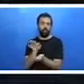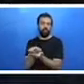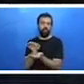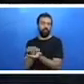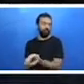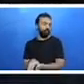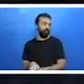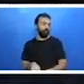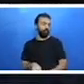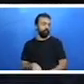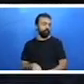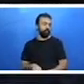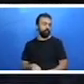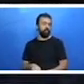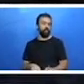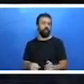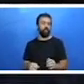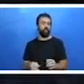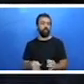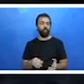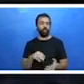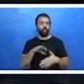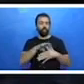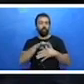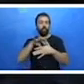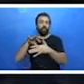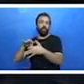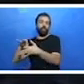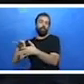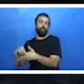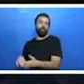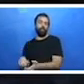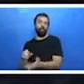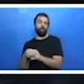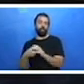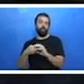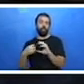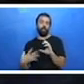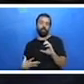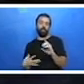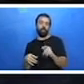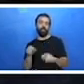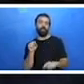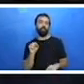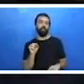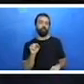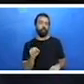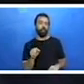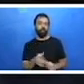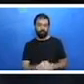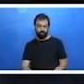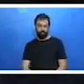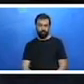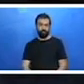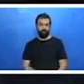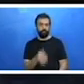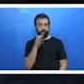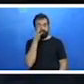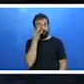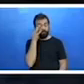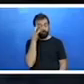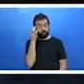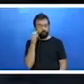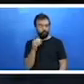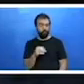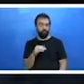do cordel: informar, criticar, elogiar e divertir o povo, narrar somente acontecimentos engraçados, ensinar crianças